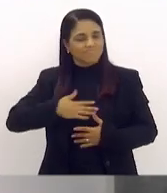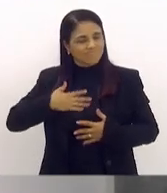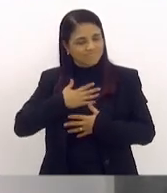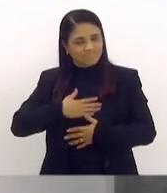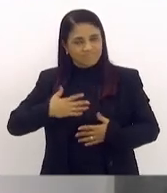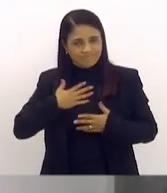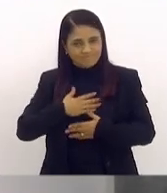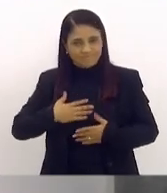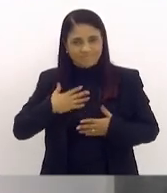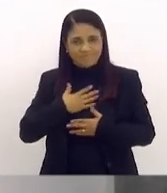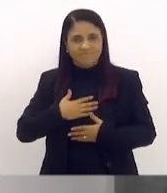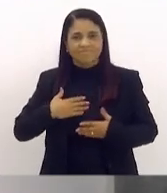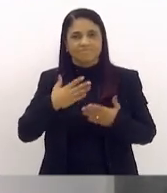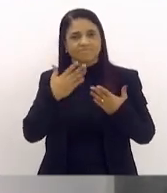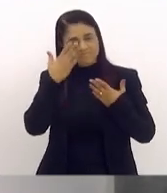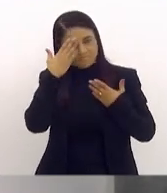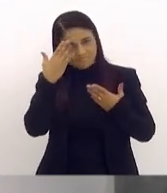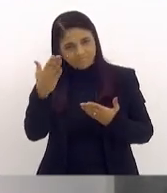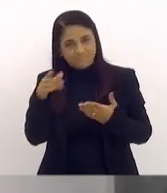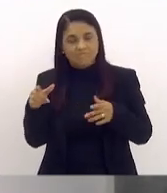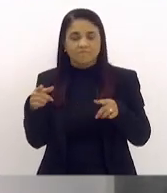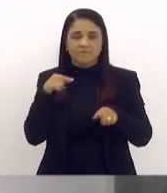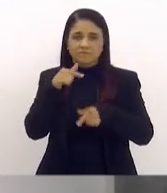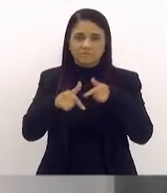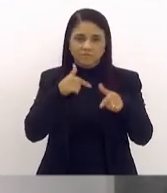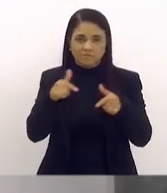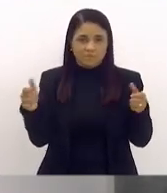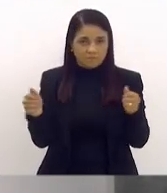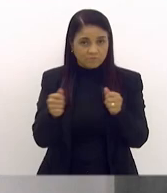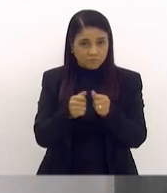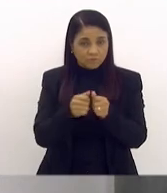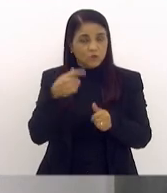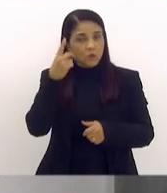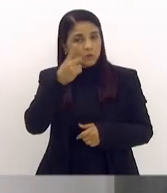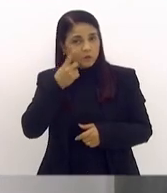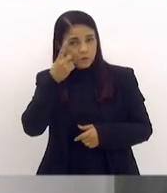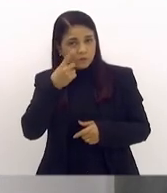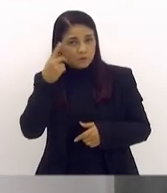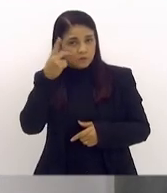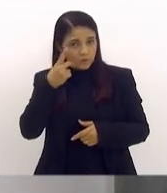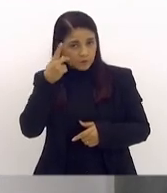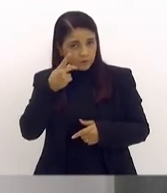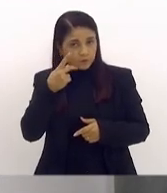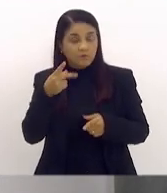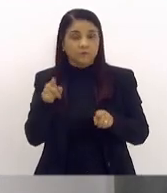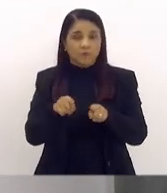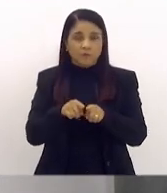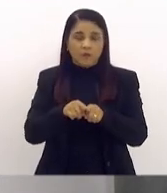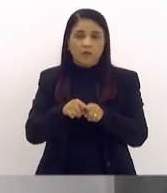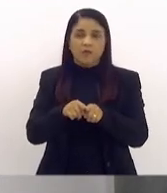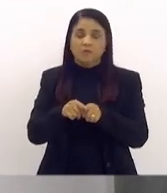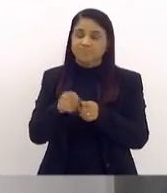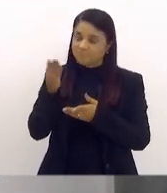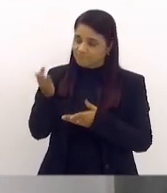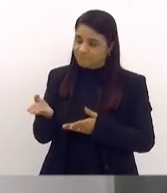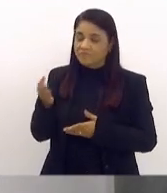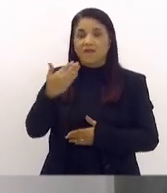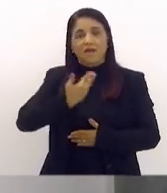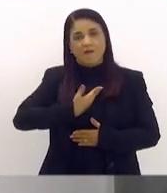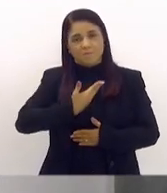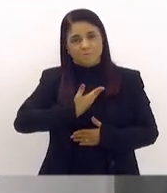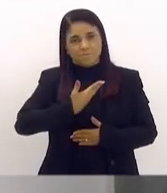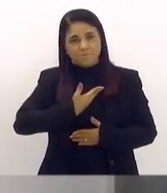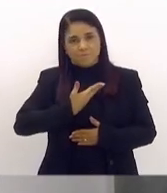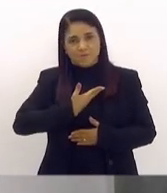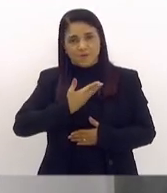e de trabalhar junto como parlamentar mas de de Já poder e chamá-lo de amigo né